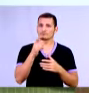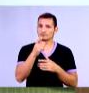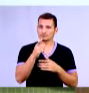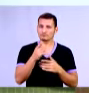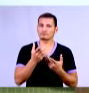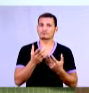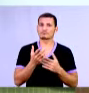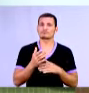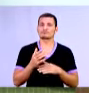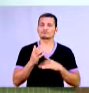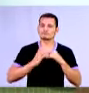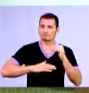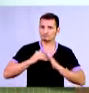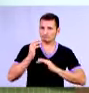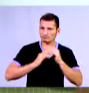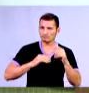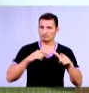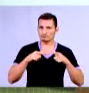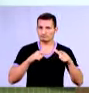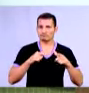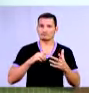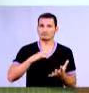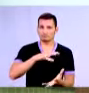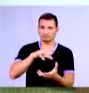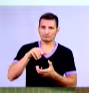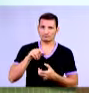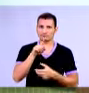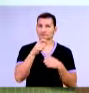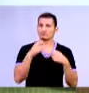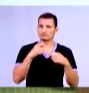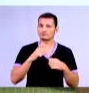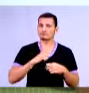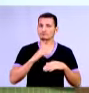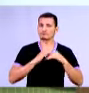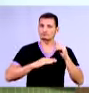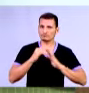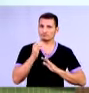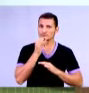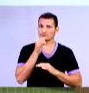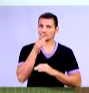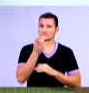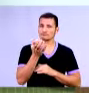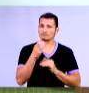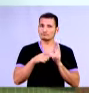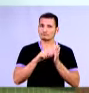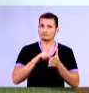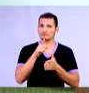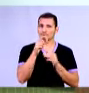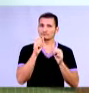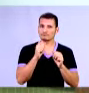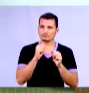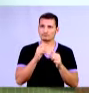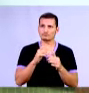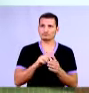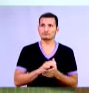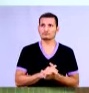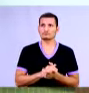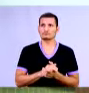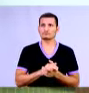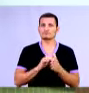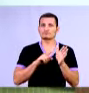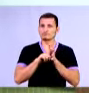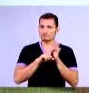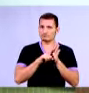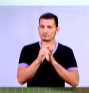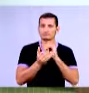se preparando para atuar nesse universo, então você precisa ter essa habilidade. Então se você quiser se adiantar, você já pode buscar esse